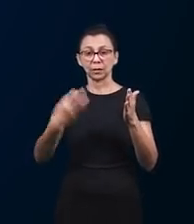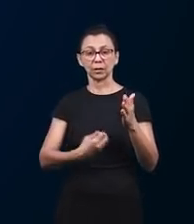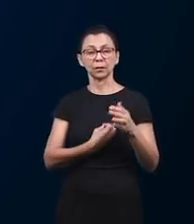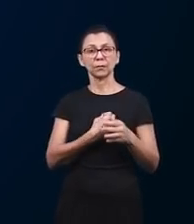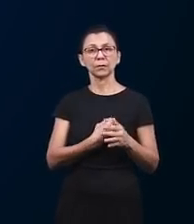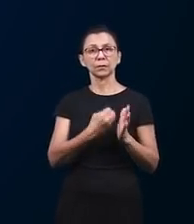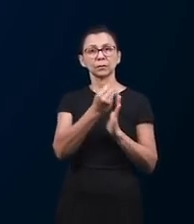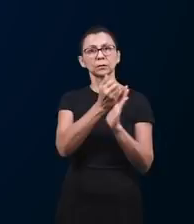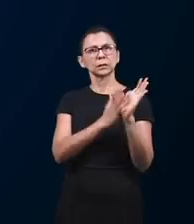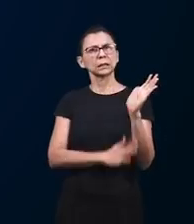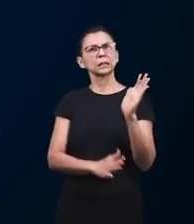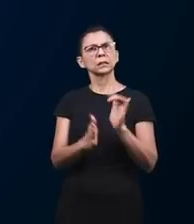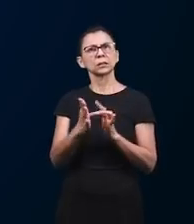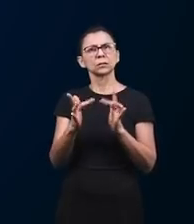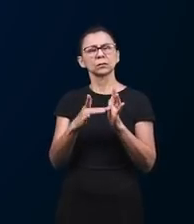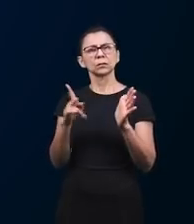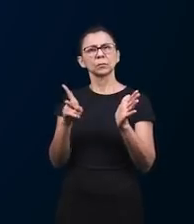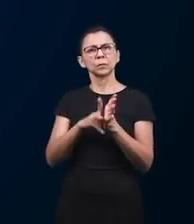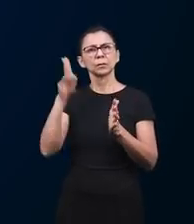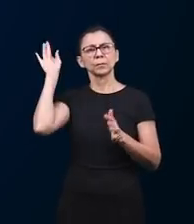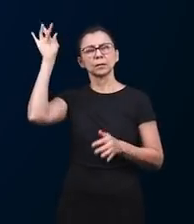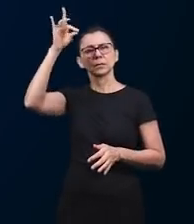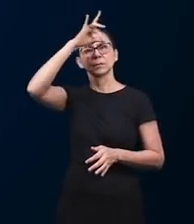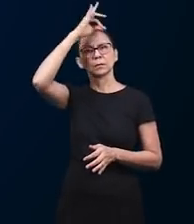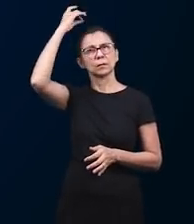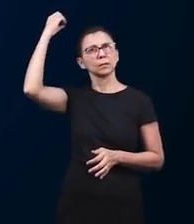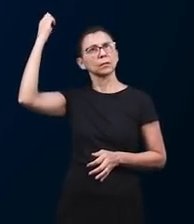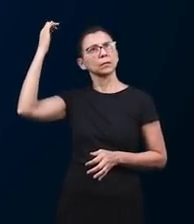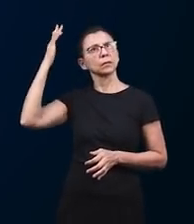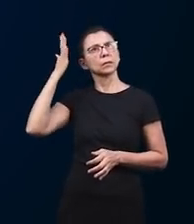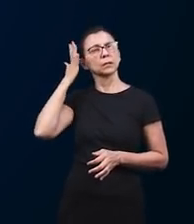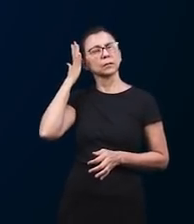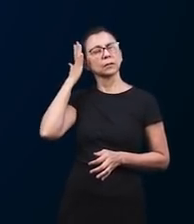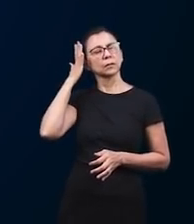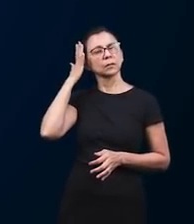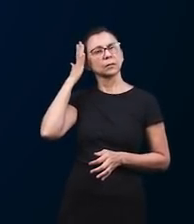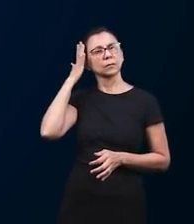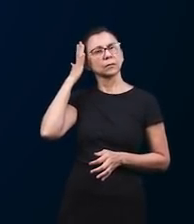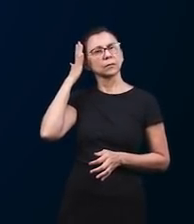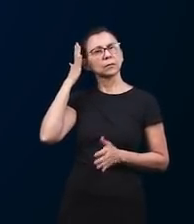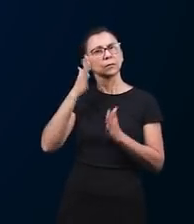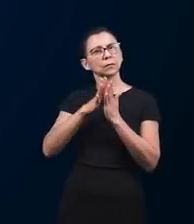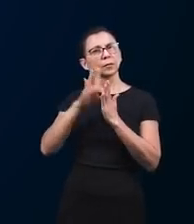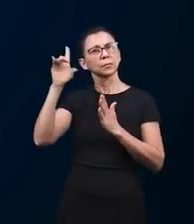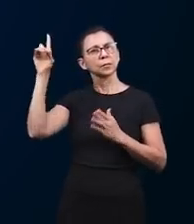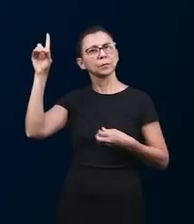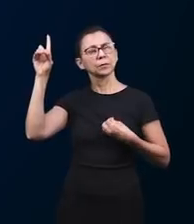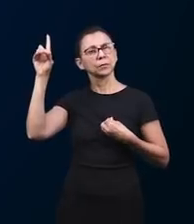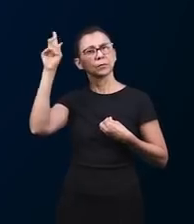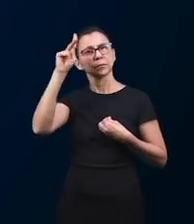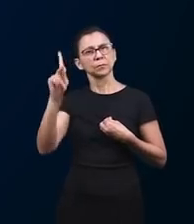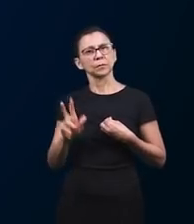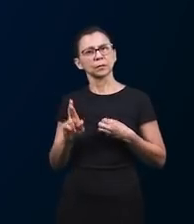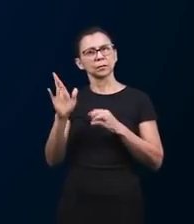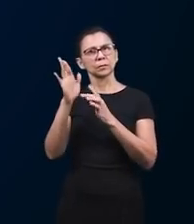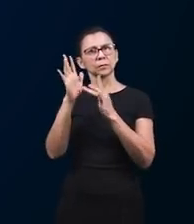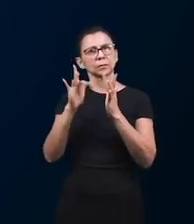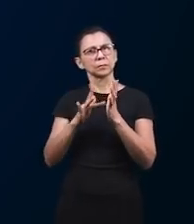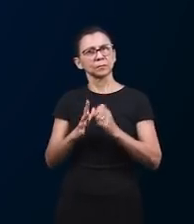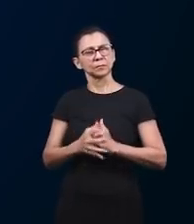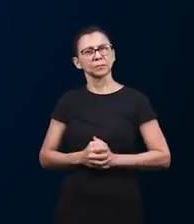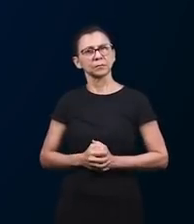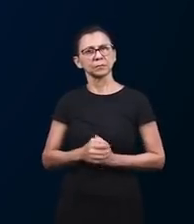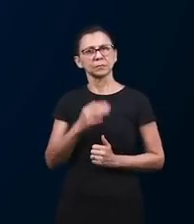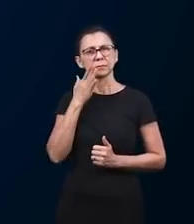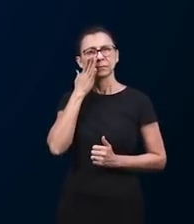seu Espírito Santo, que revela a palavra viva. A todos a paz do Senhor Jesus. Saudamos